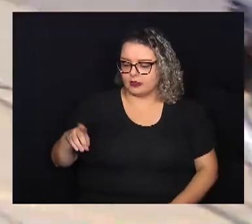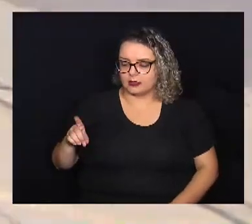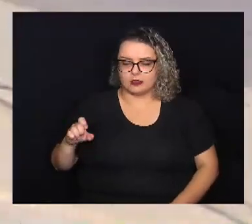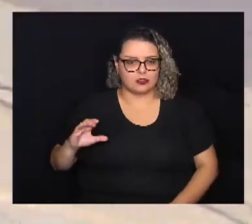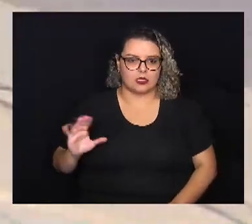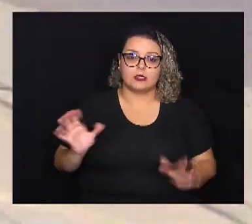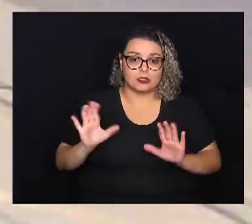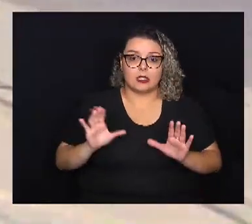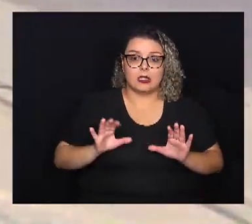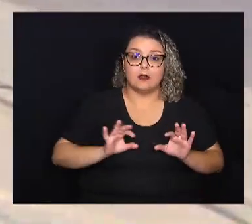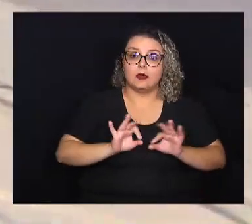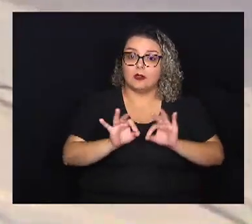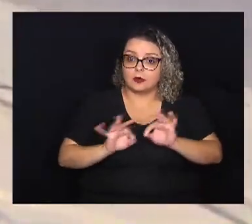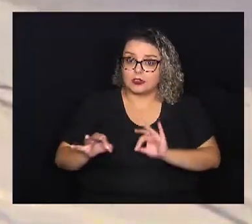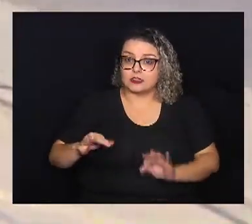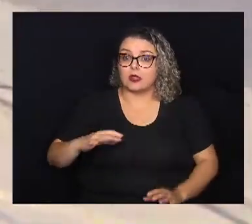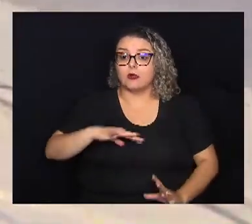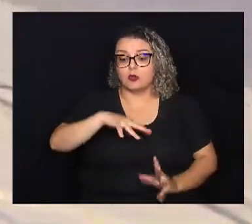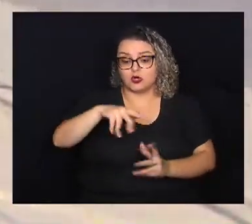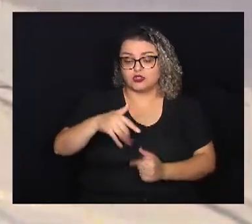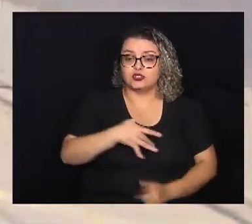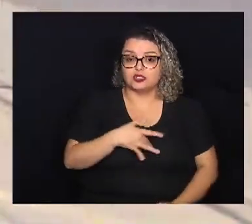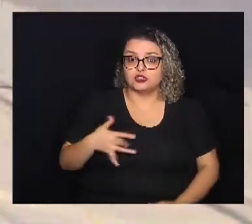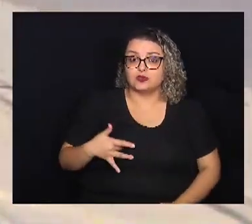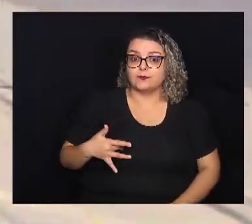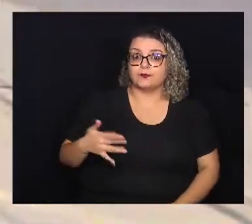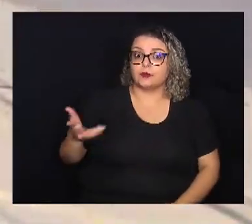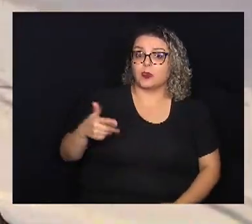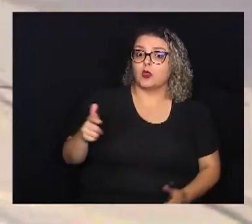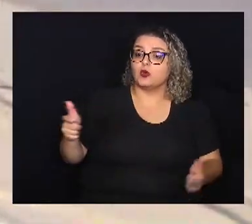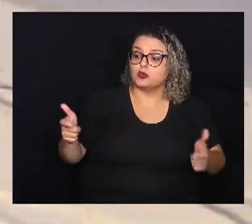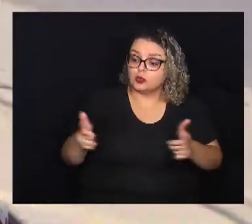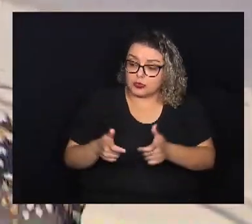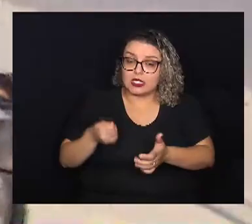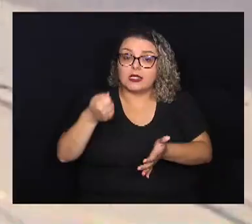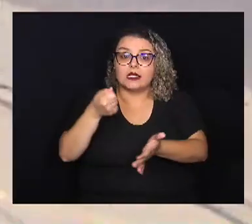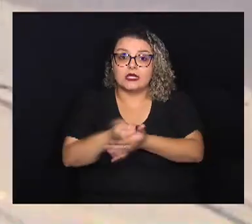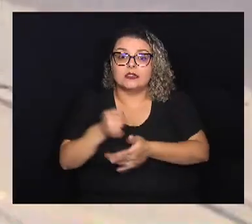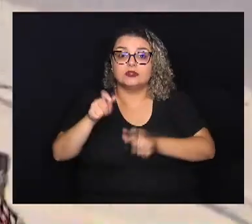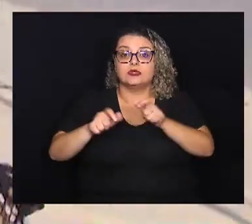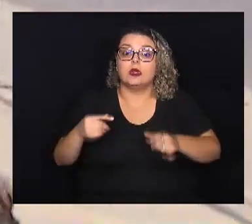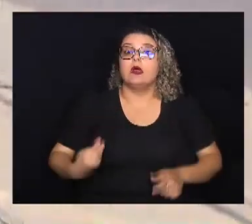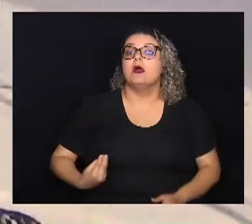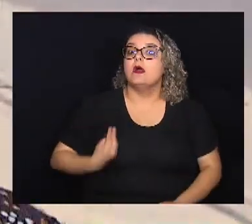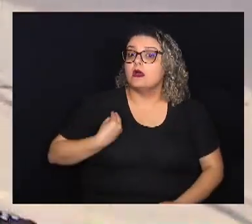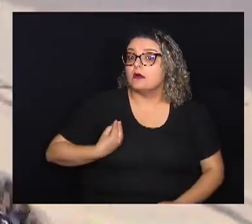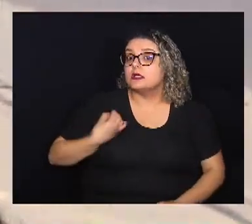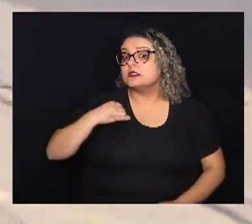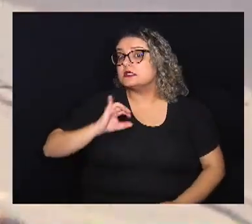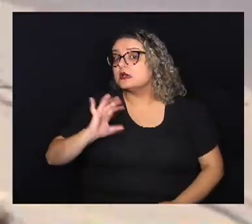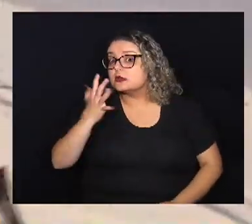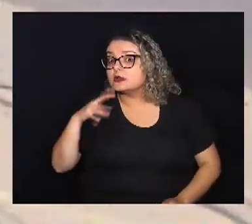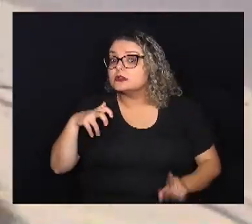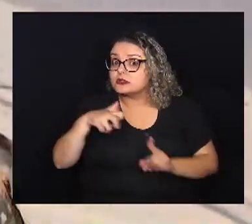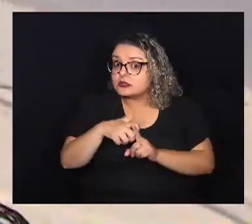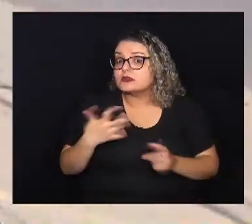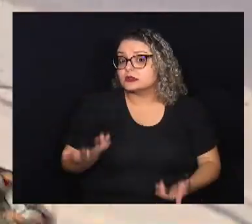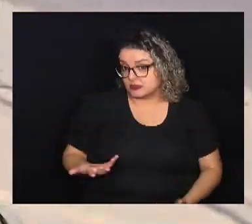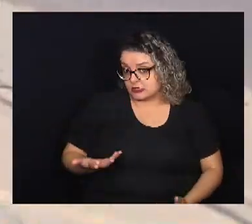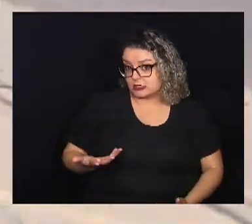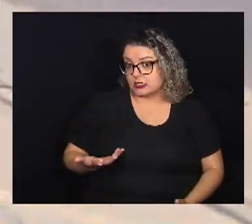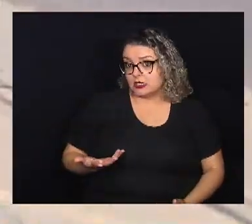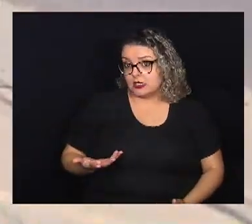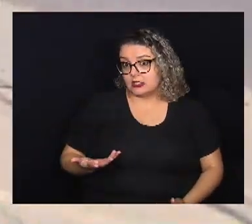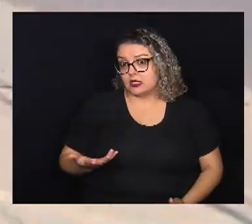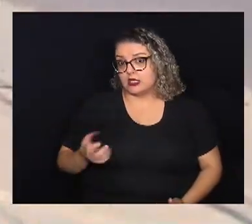Mundial de Saúde fala que uma velocidade menor vai garantir que as pessoas sobrevivam caso aconteça qualquer sinistro, né? A gente não